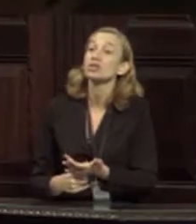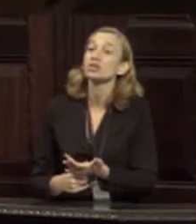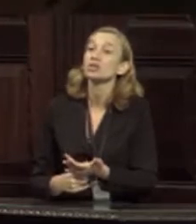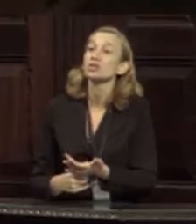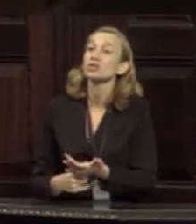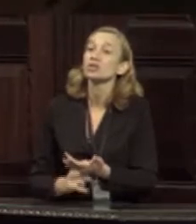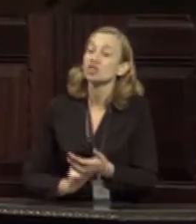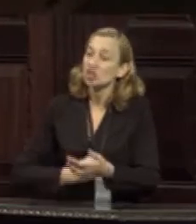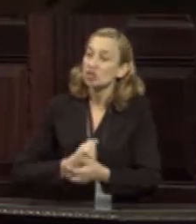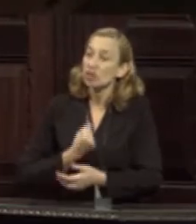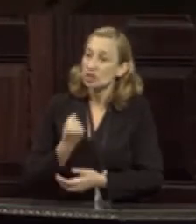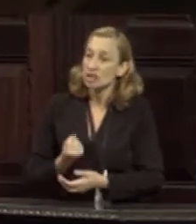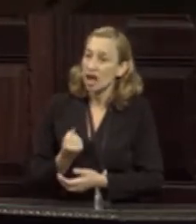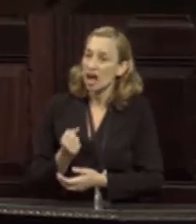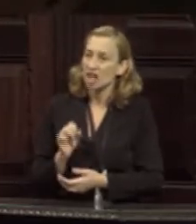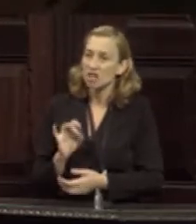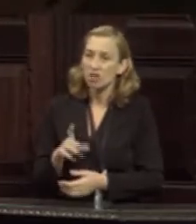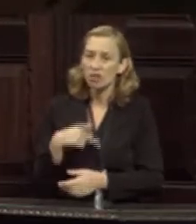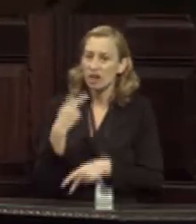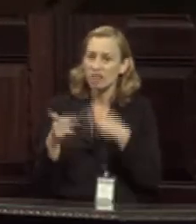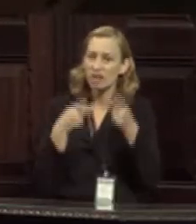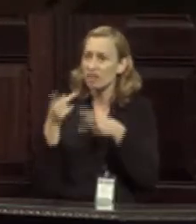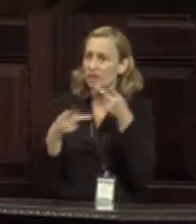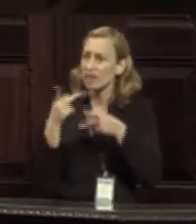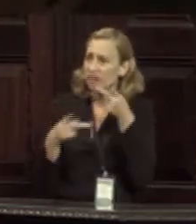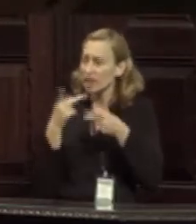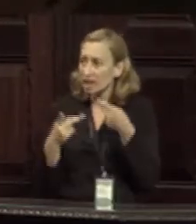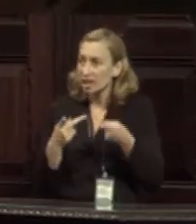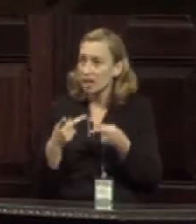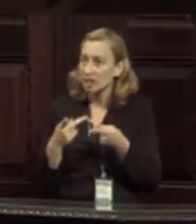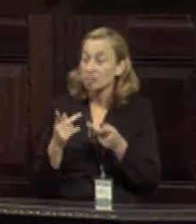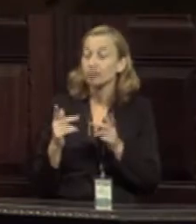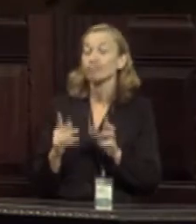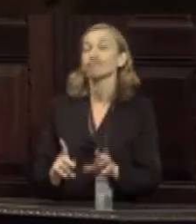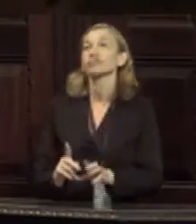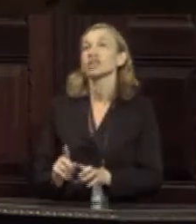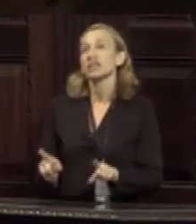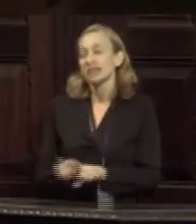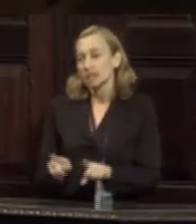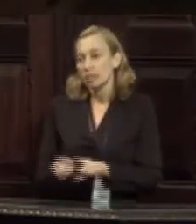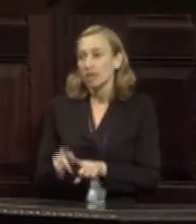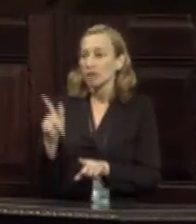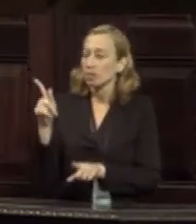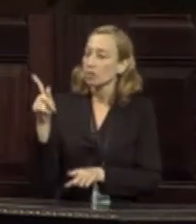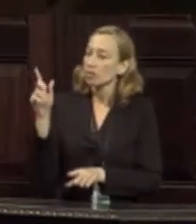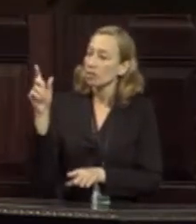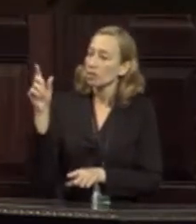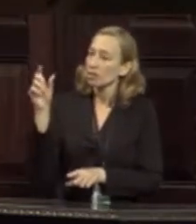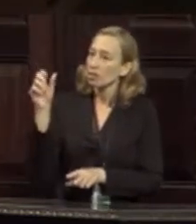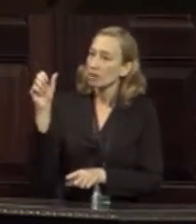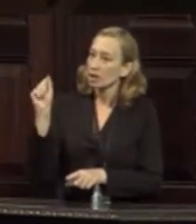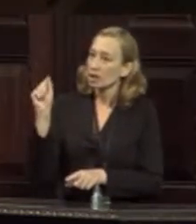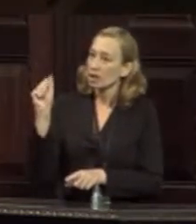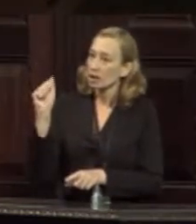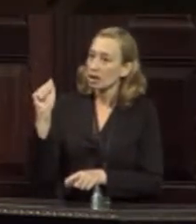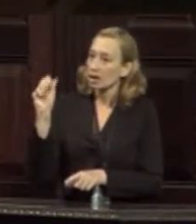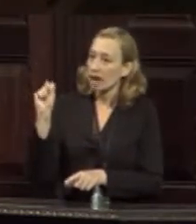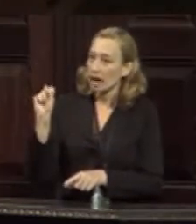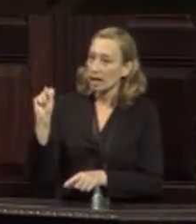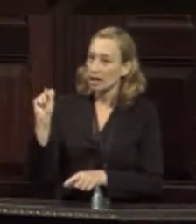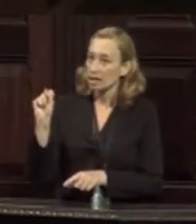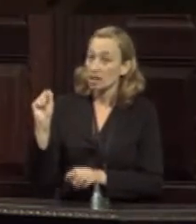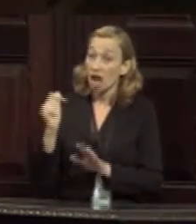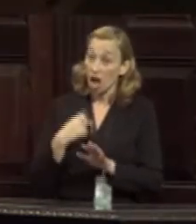a não ser discurso vazio? Tem ainda a questão do gás, tem mais questão do petróleo. Vou parar